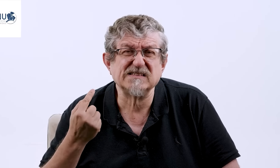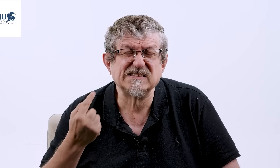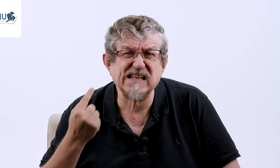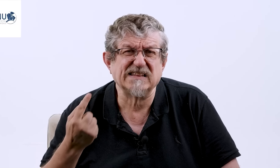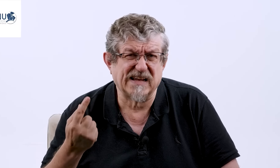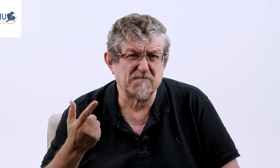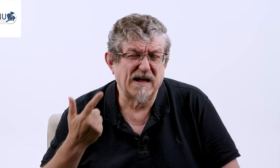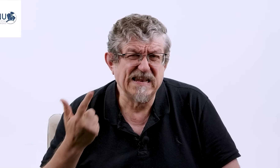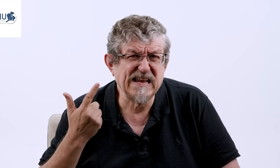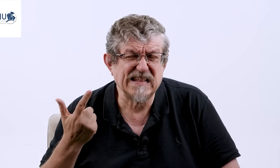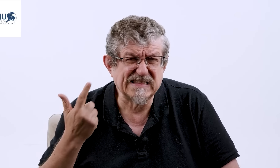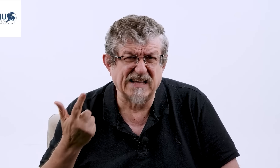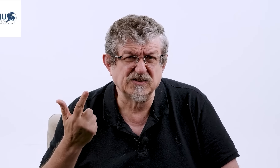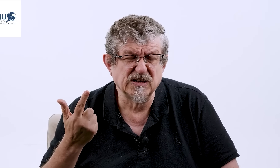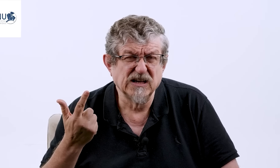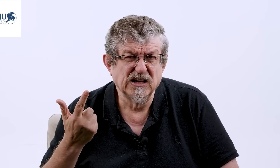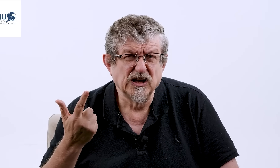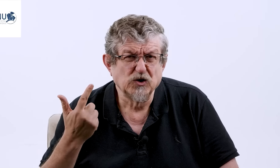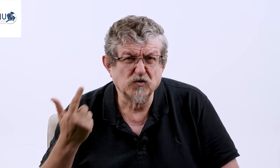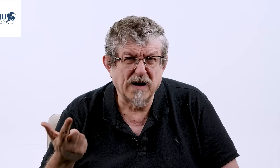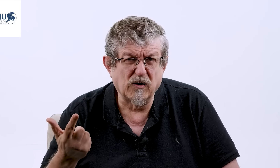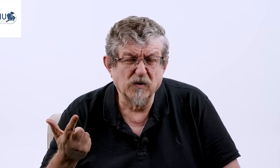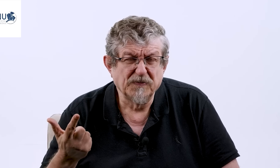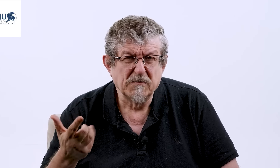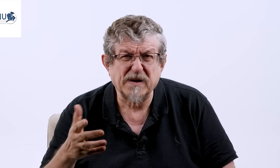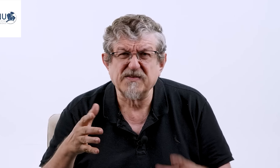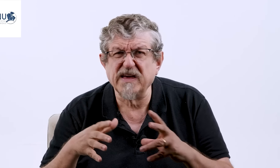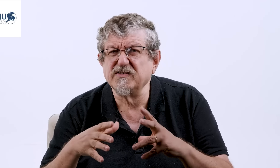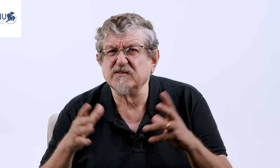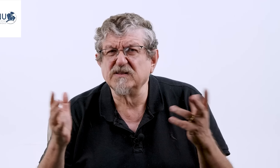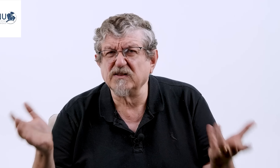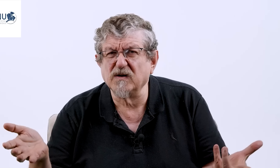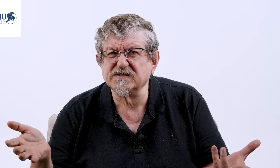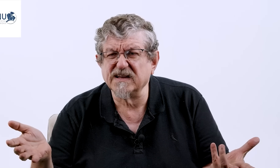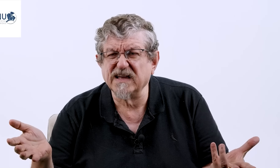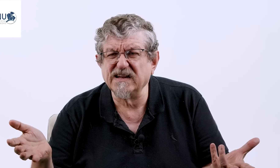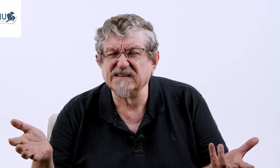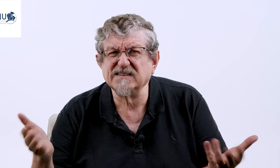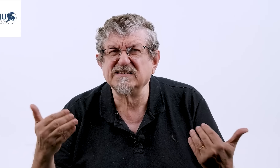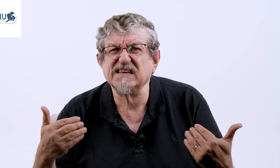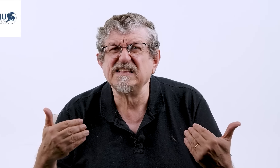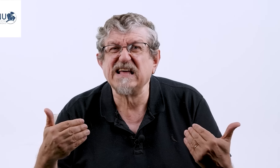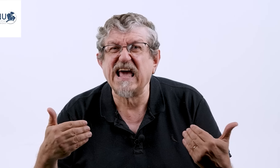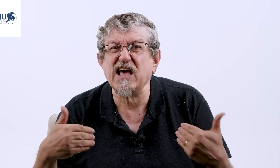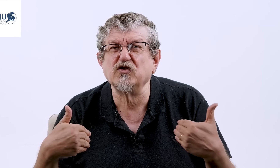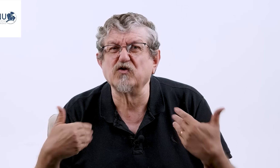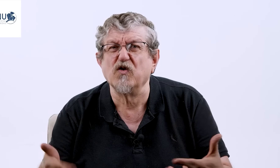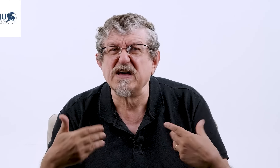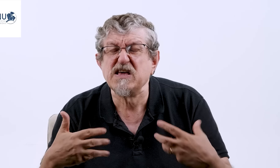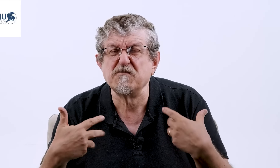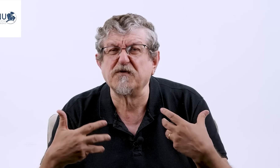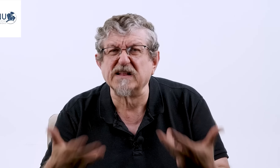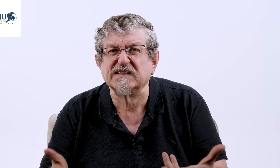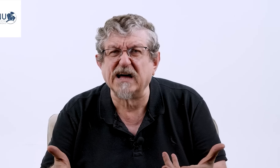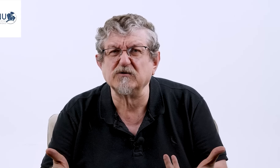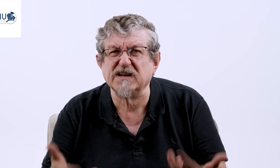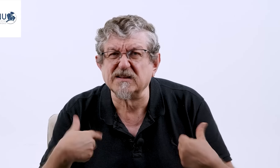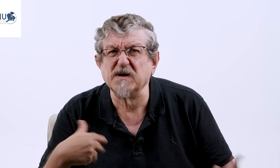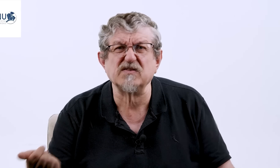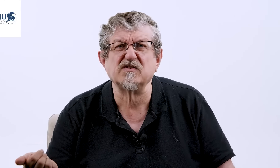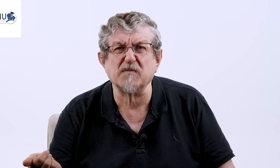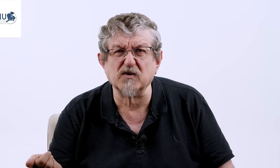jamais entenderá a malignidade do mal presente na nossa realidade até que resolva